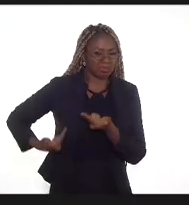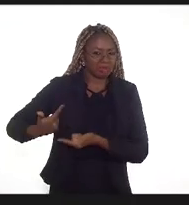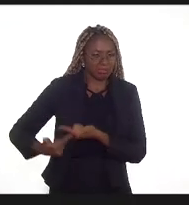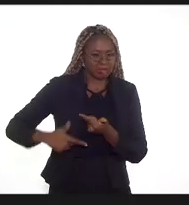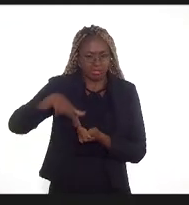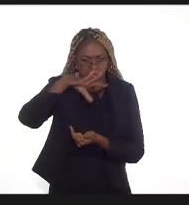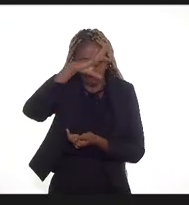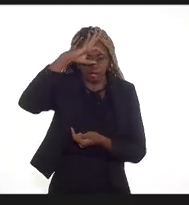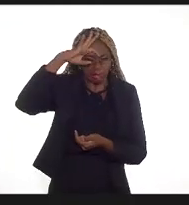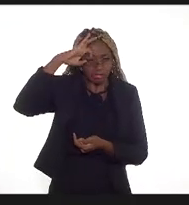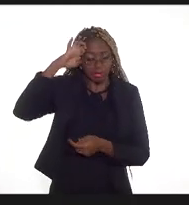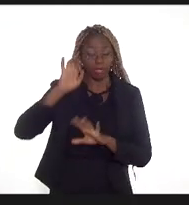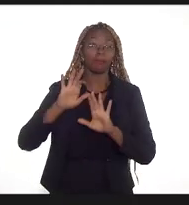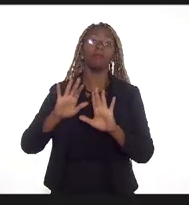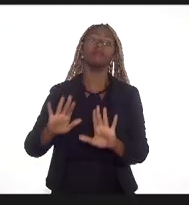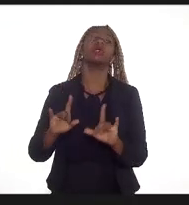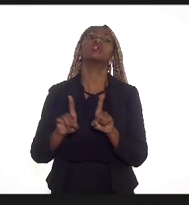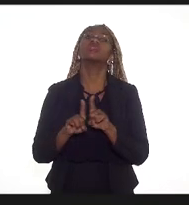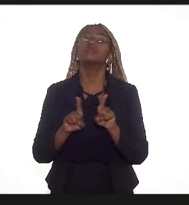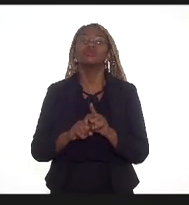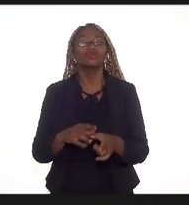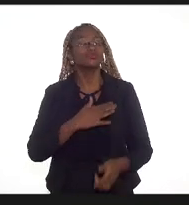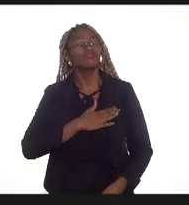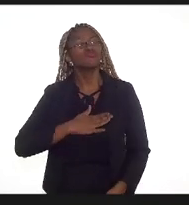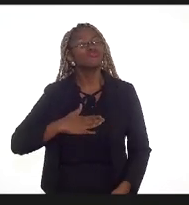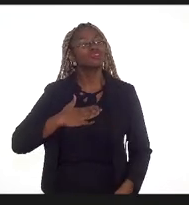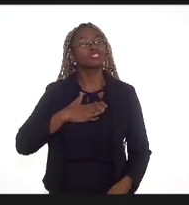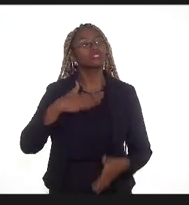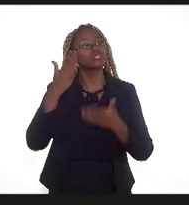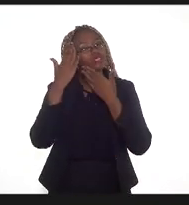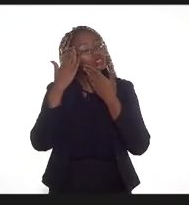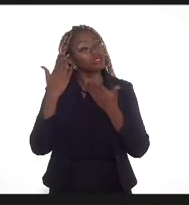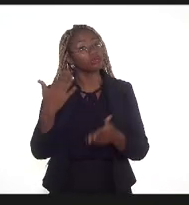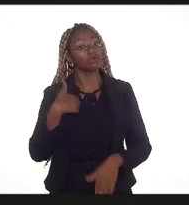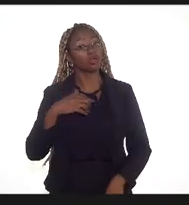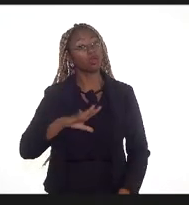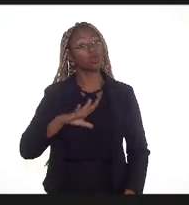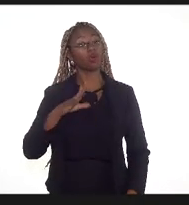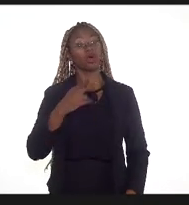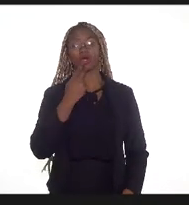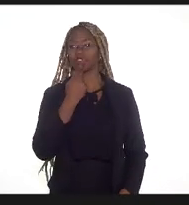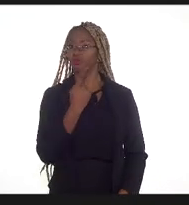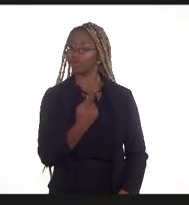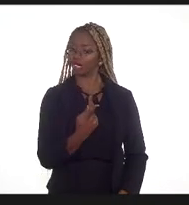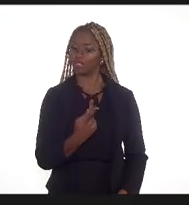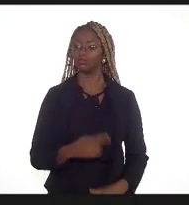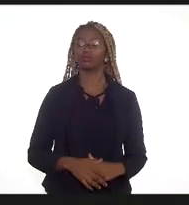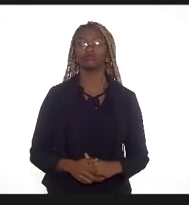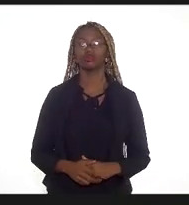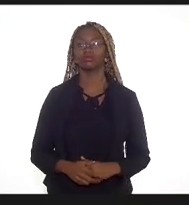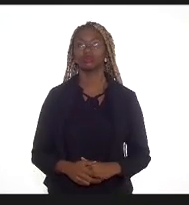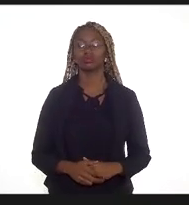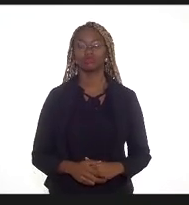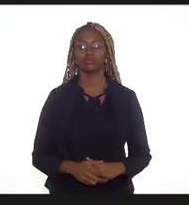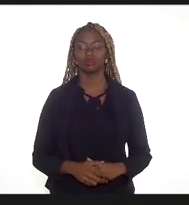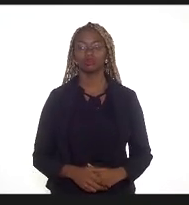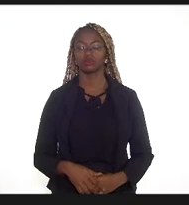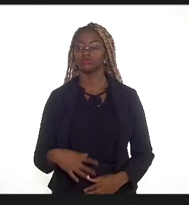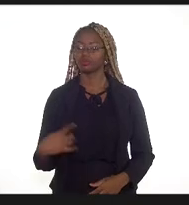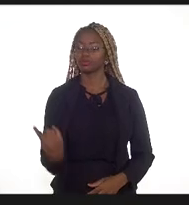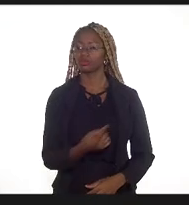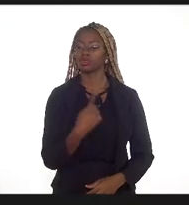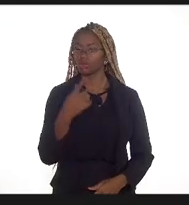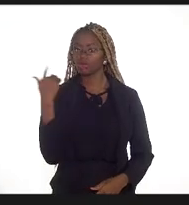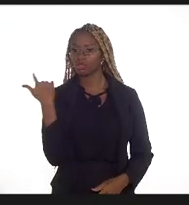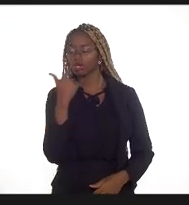mesmo tempo, muito gratificante, porque eu ouso dizer que nós conseguiremos